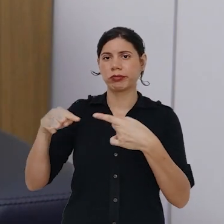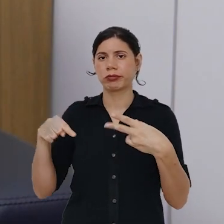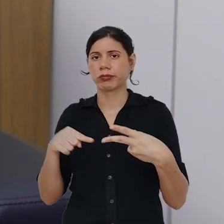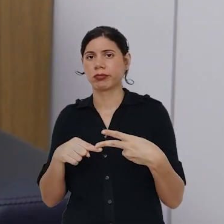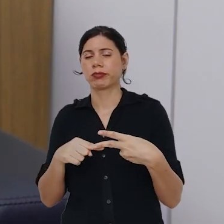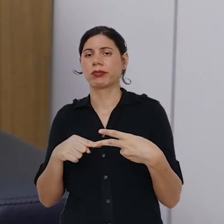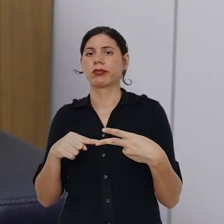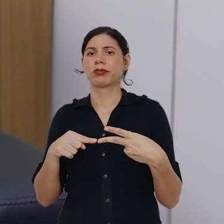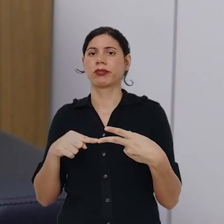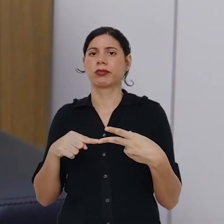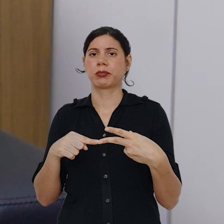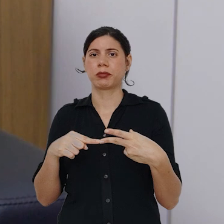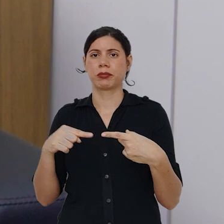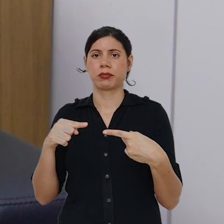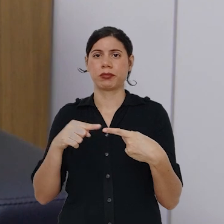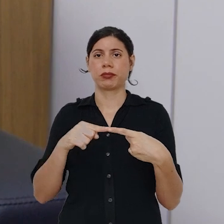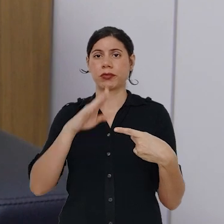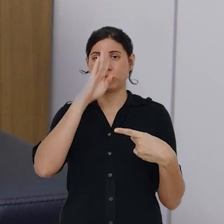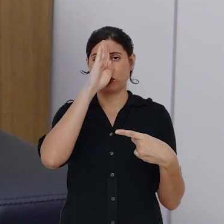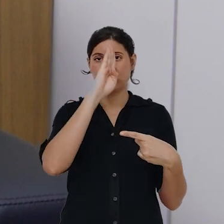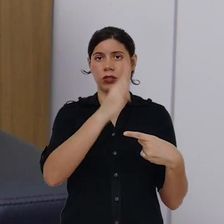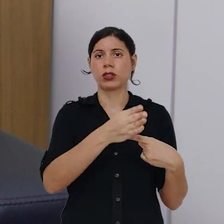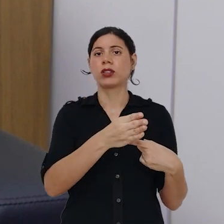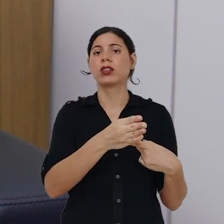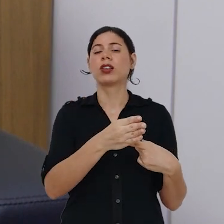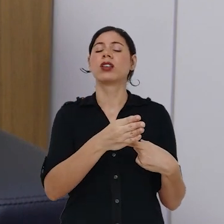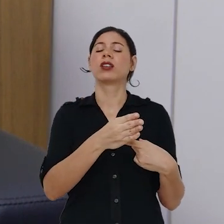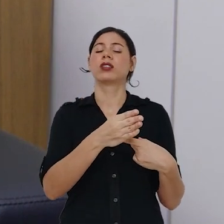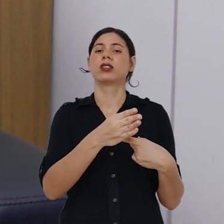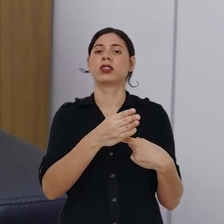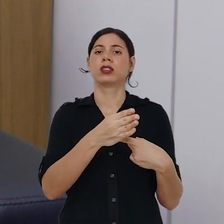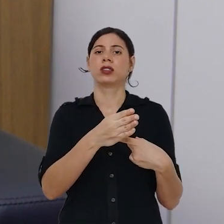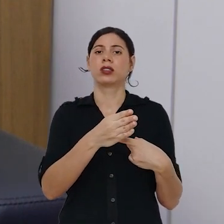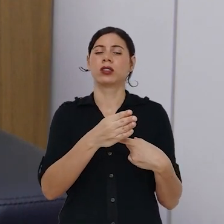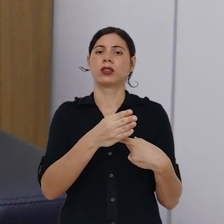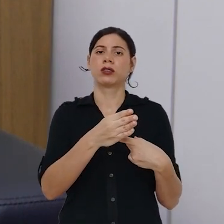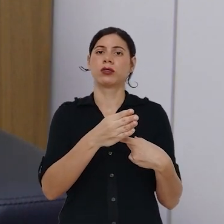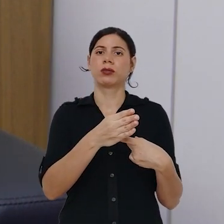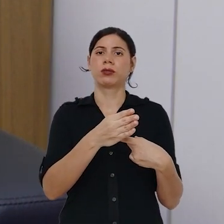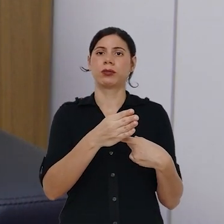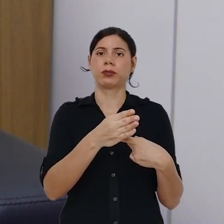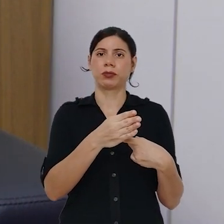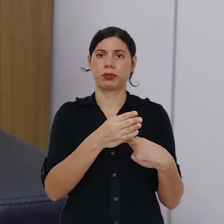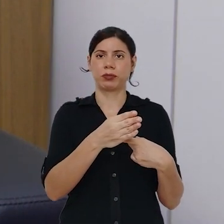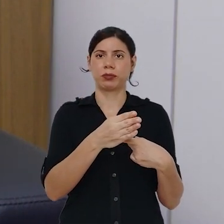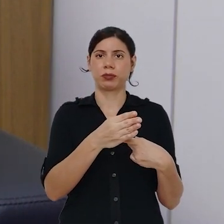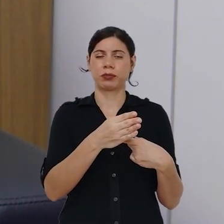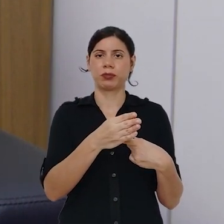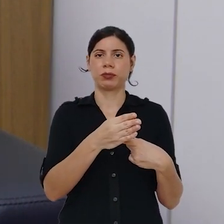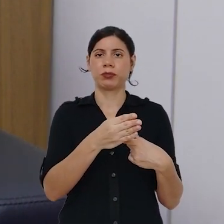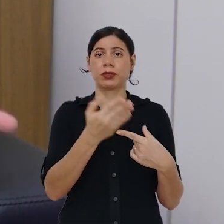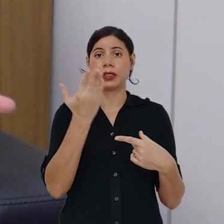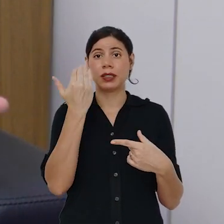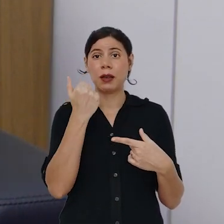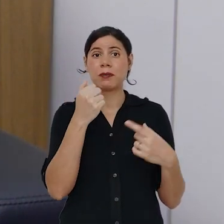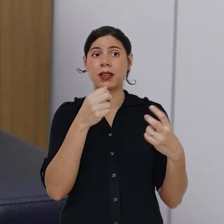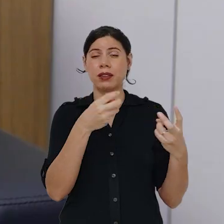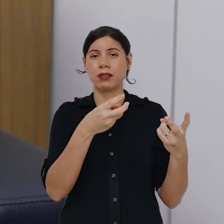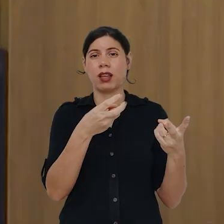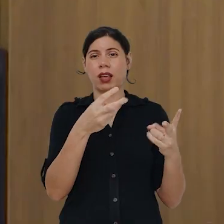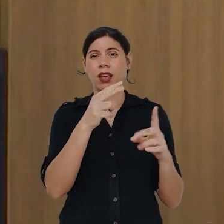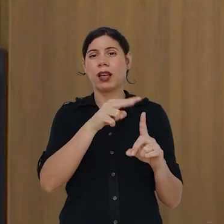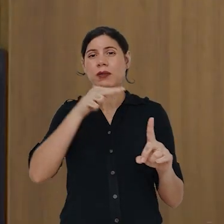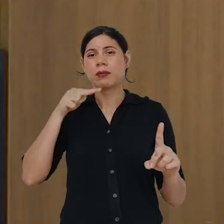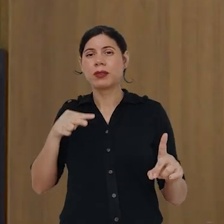de forma imediata, ele vai deliberar, tendo em vista a realidade da nossa região, que é extremamente